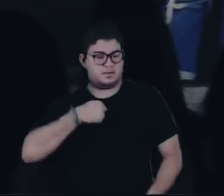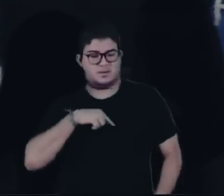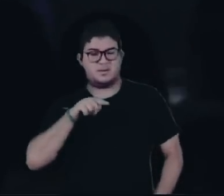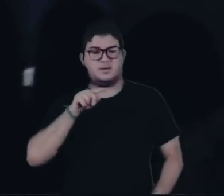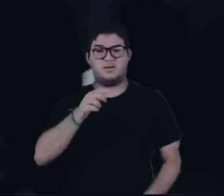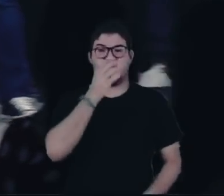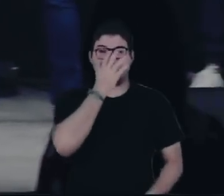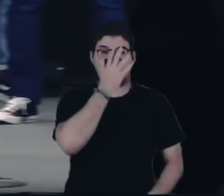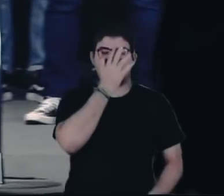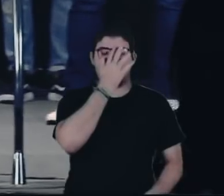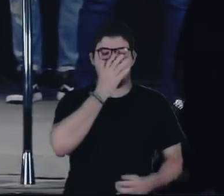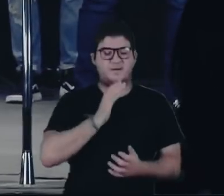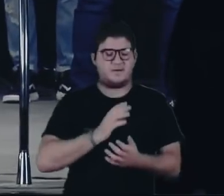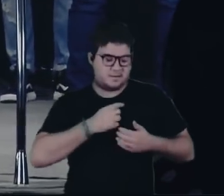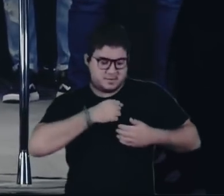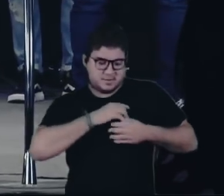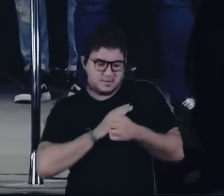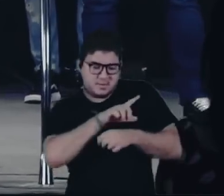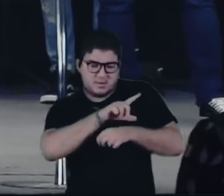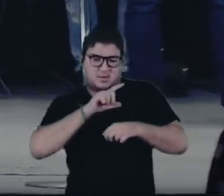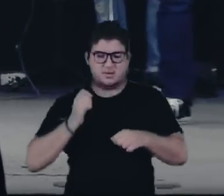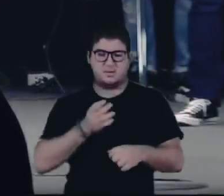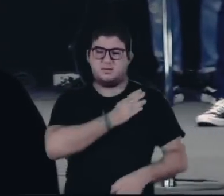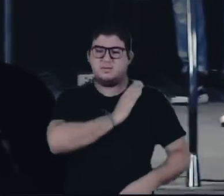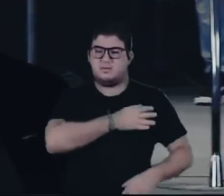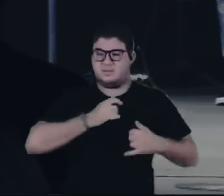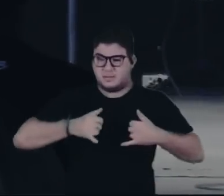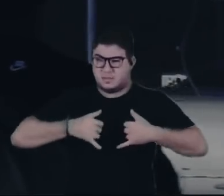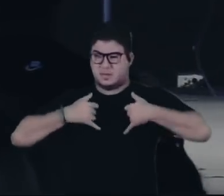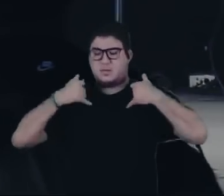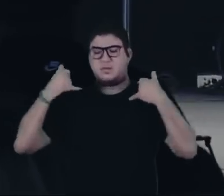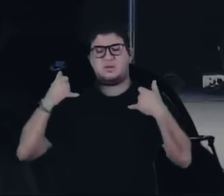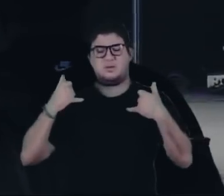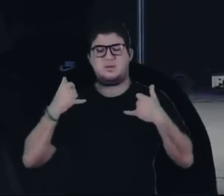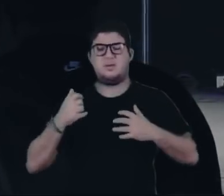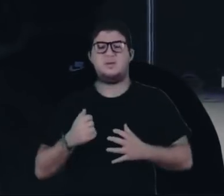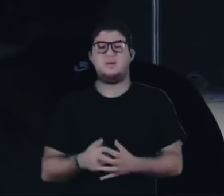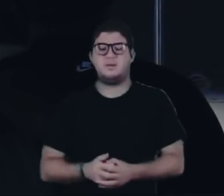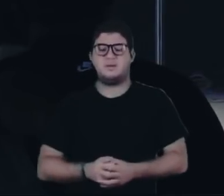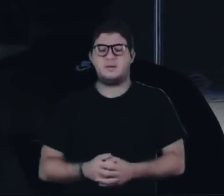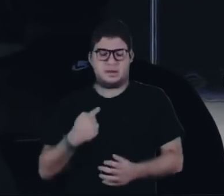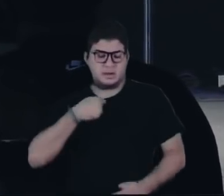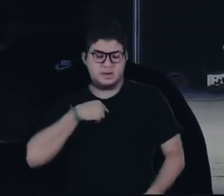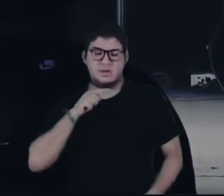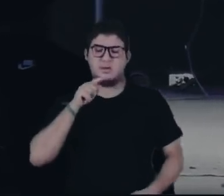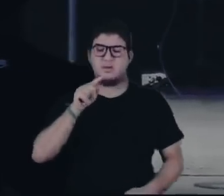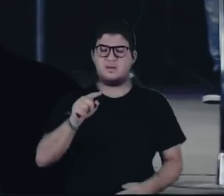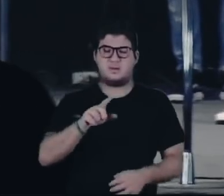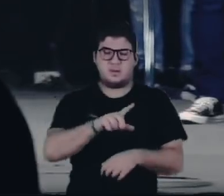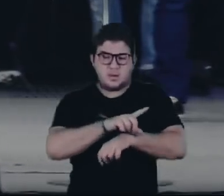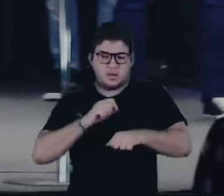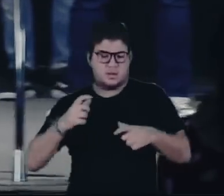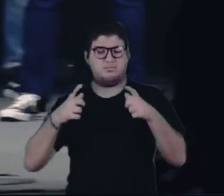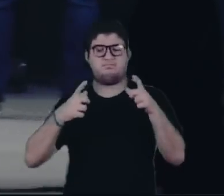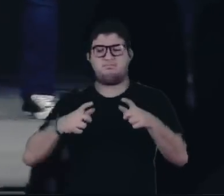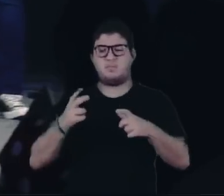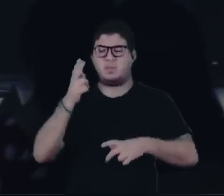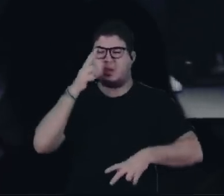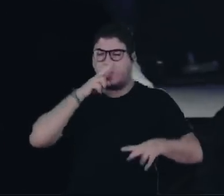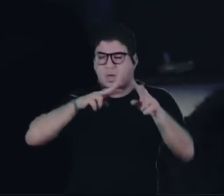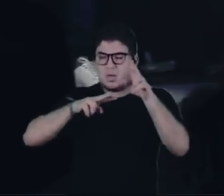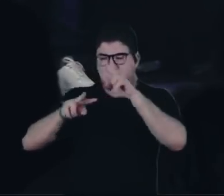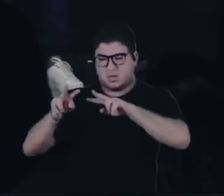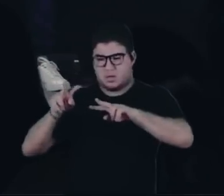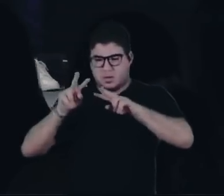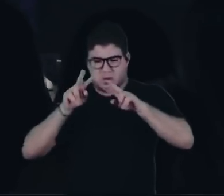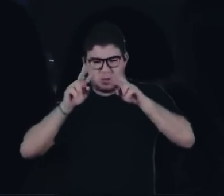saiamos daqui com o nosso coração egoísta. Que eu e você não saiamos desse lugar olhando para o nosso